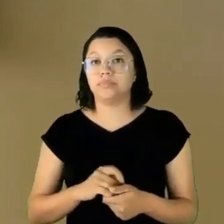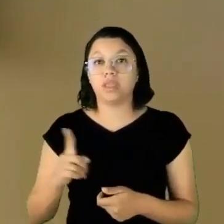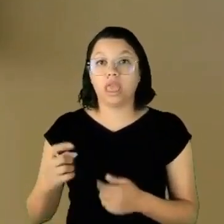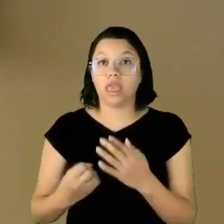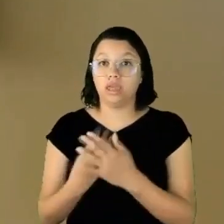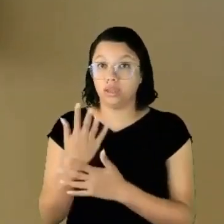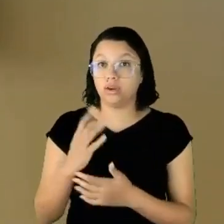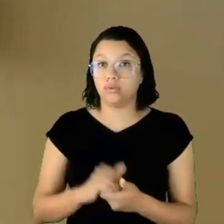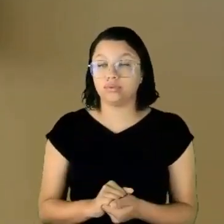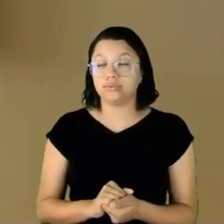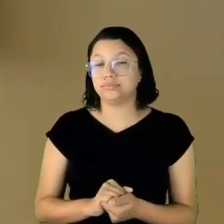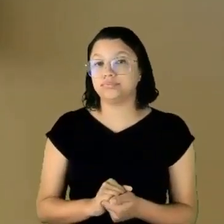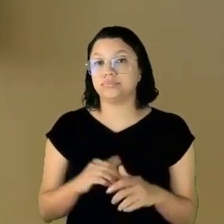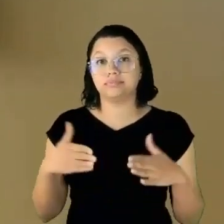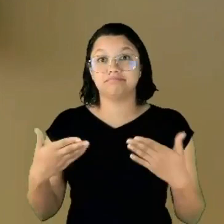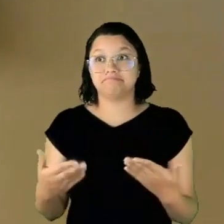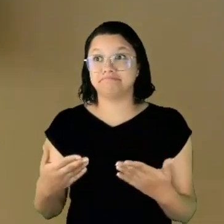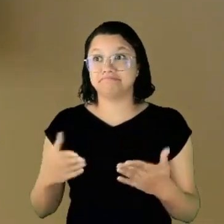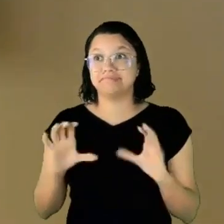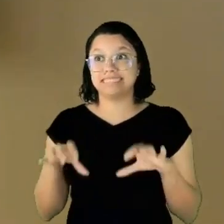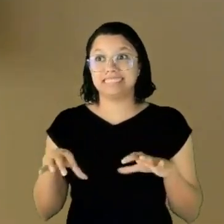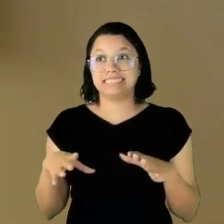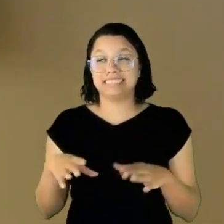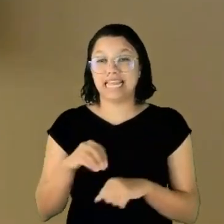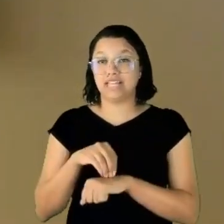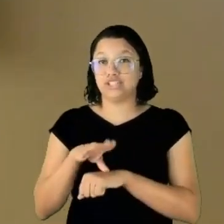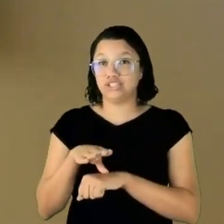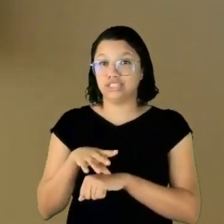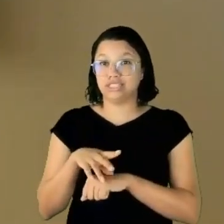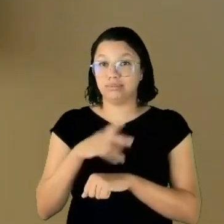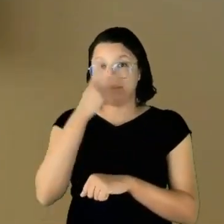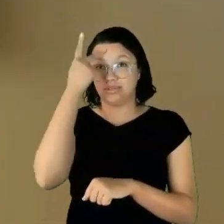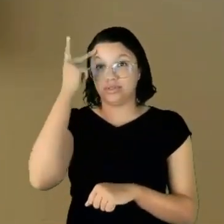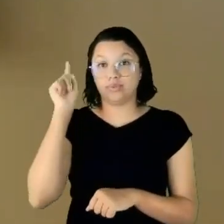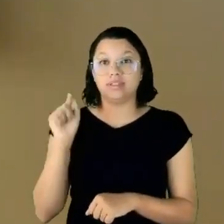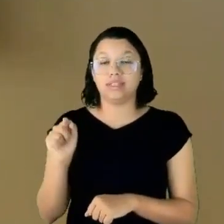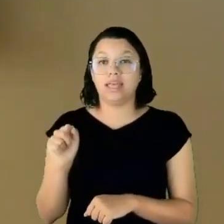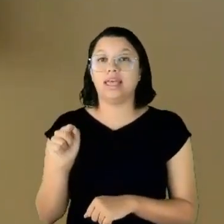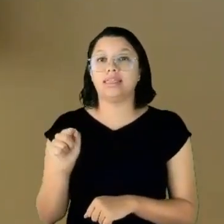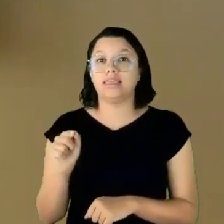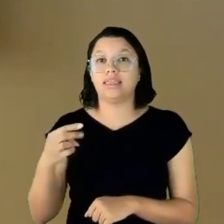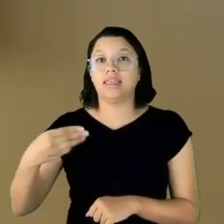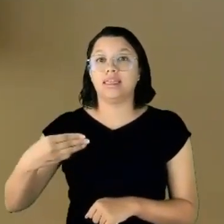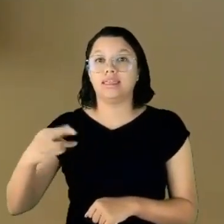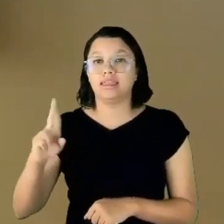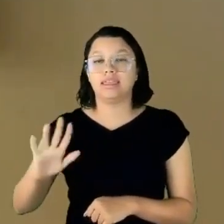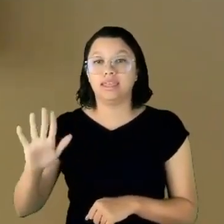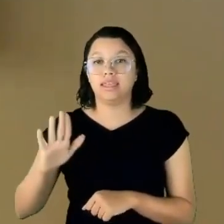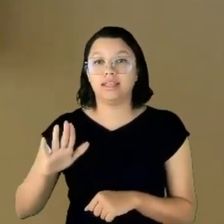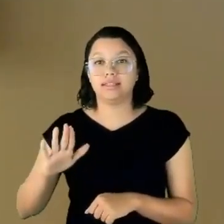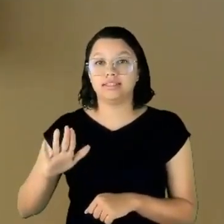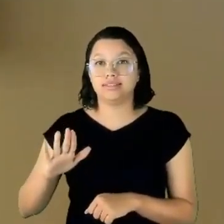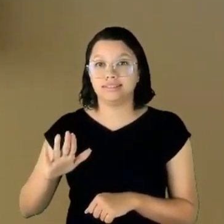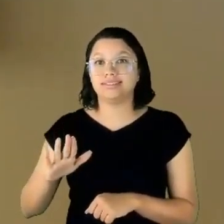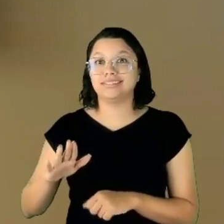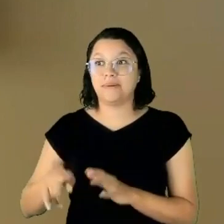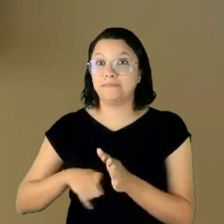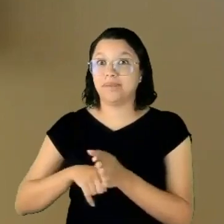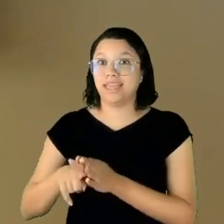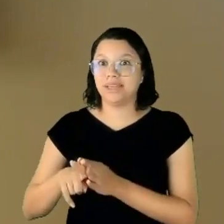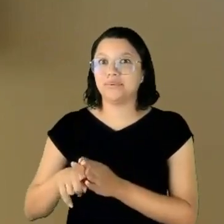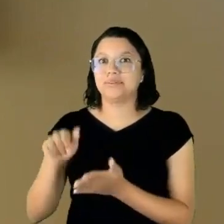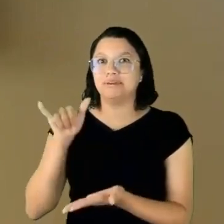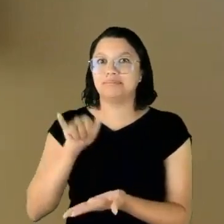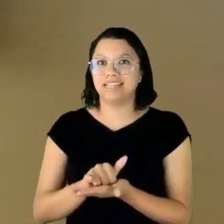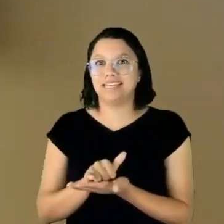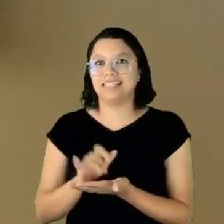que é genial então assim minha dica aqui para quem está na terceira região manda pelo Teams para ele que ele responde para